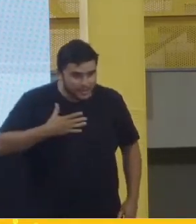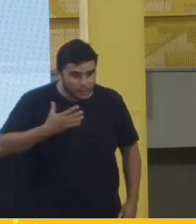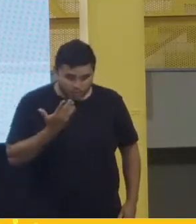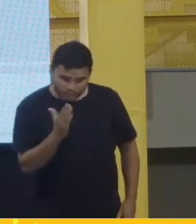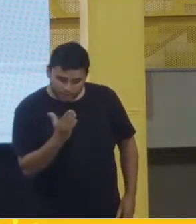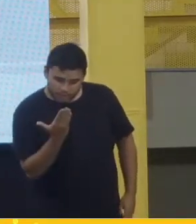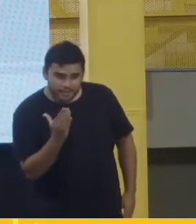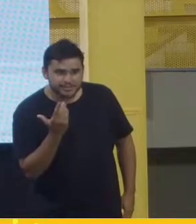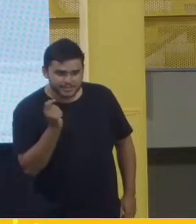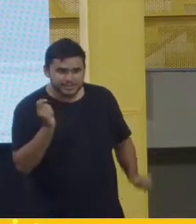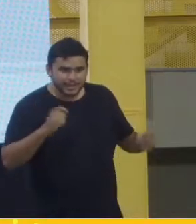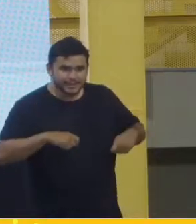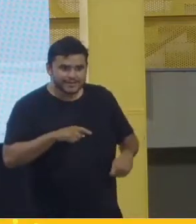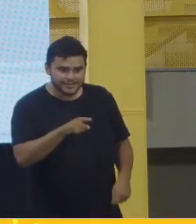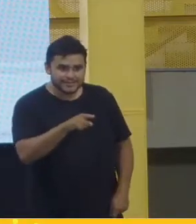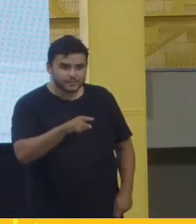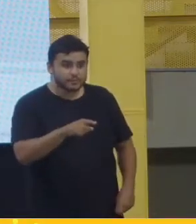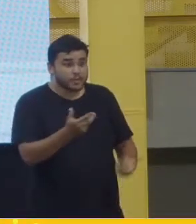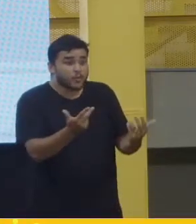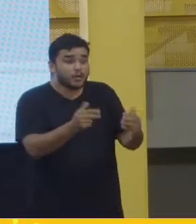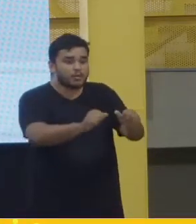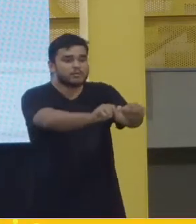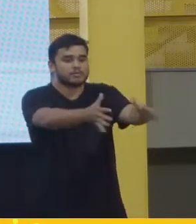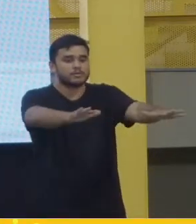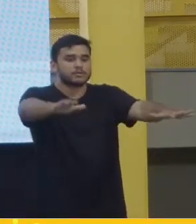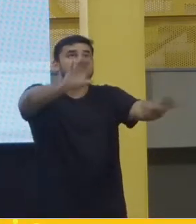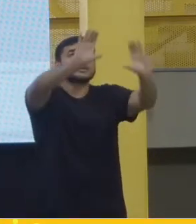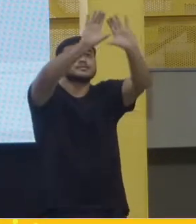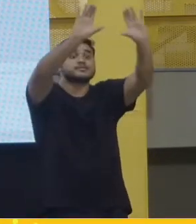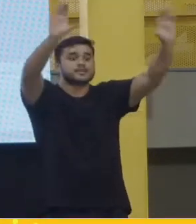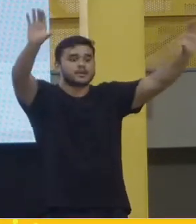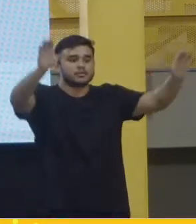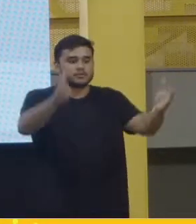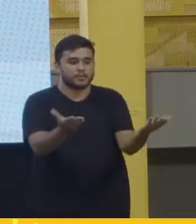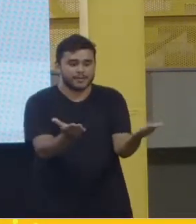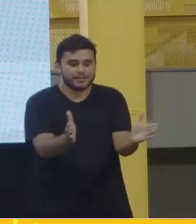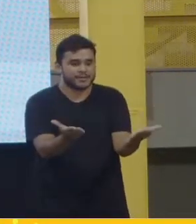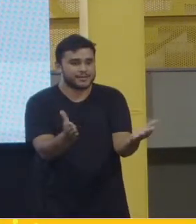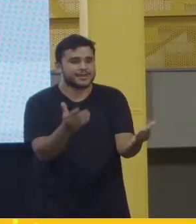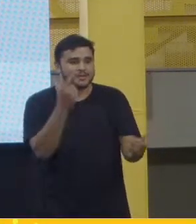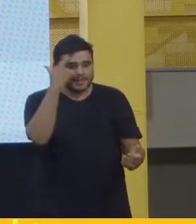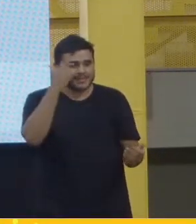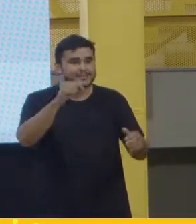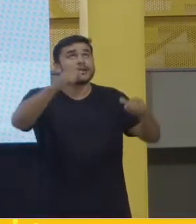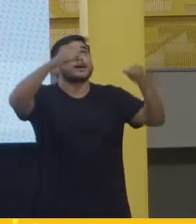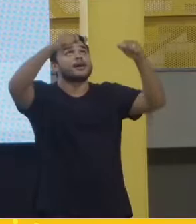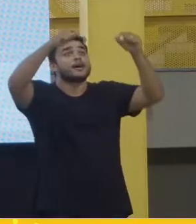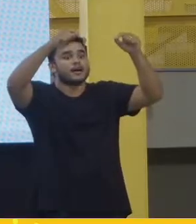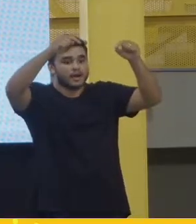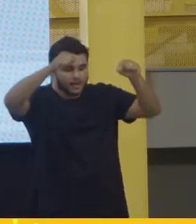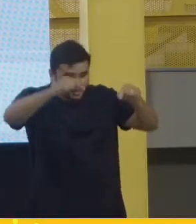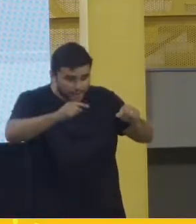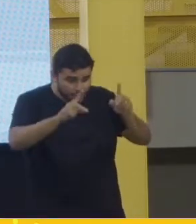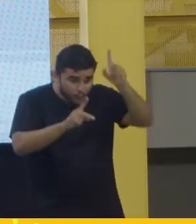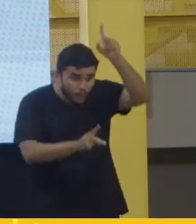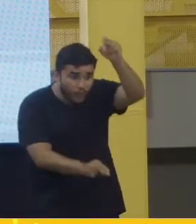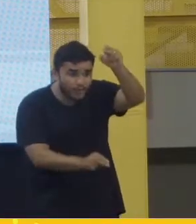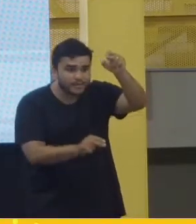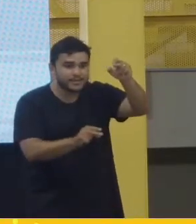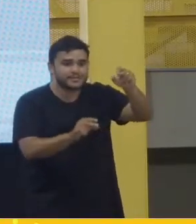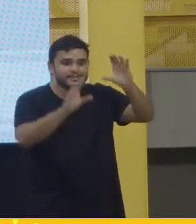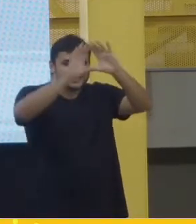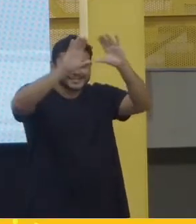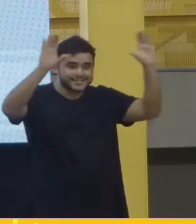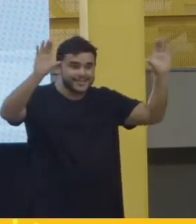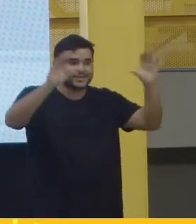deixa acontecer vários fenômenos. Ele reflete a luz que vem do céu, mas ele também deixa a luz do